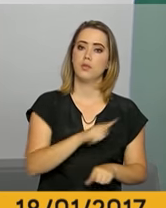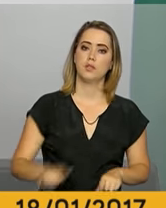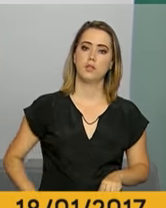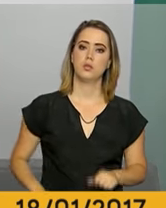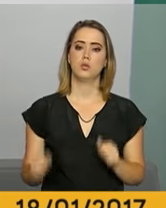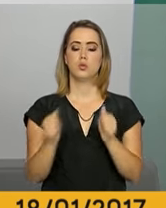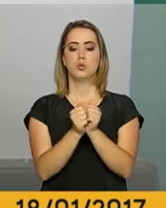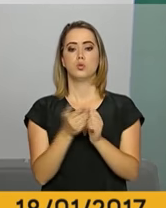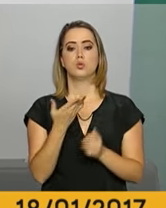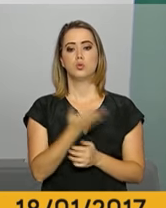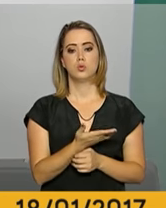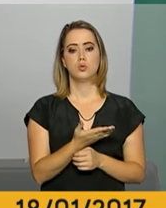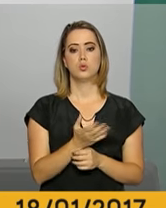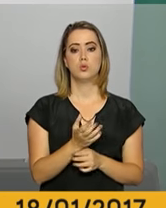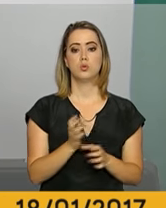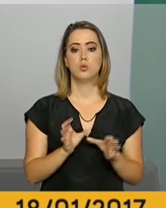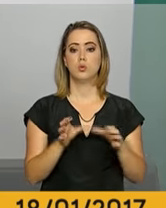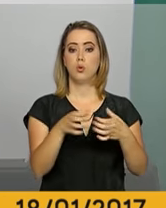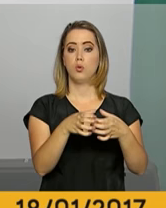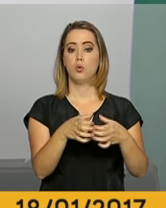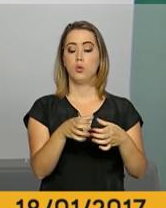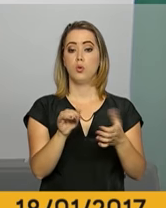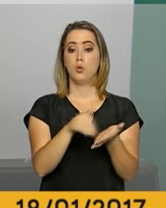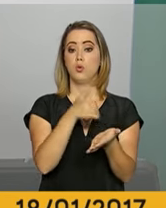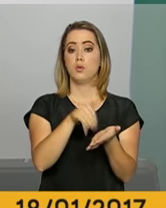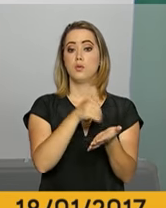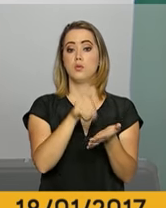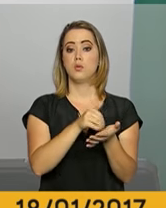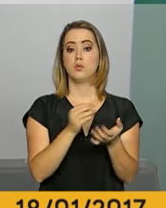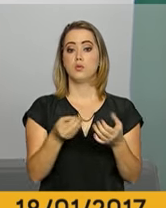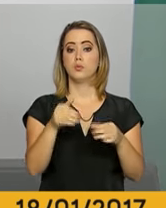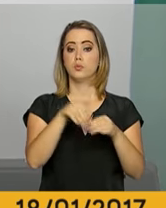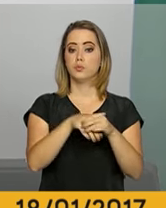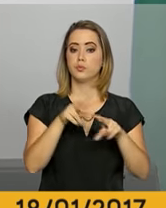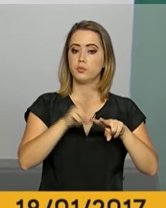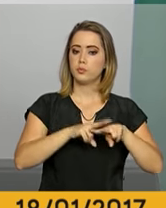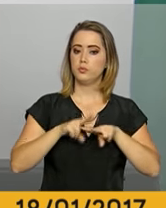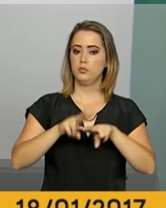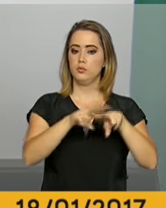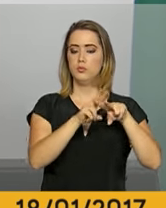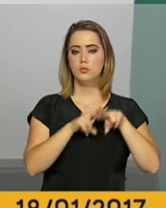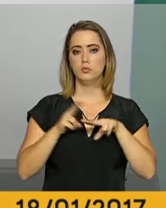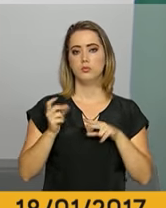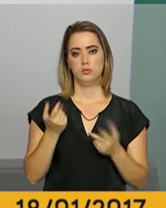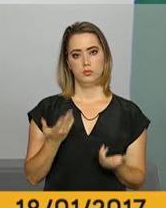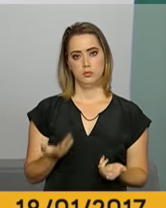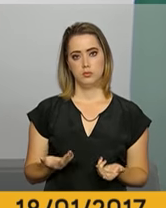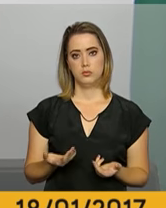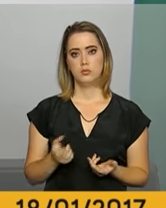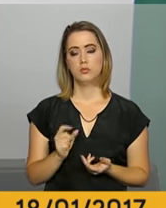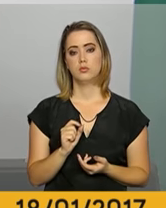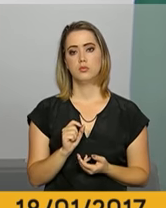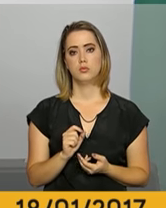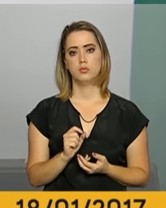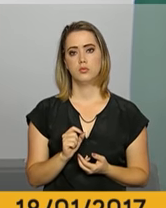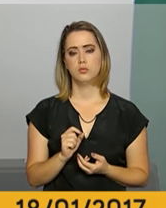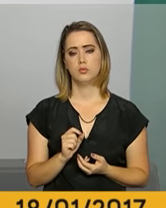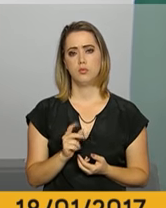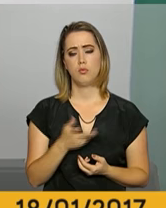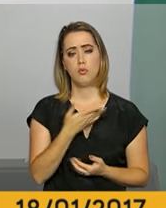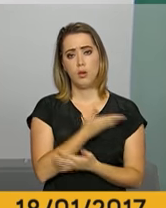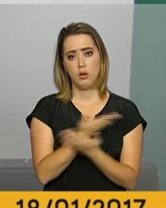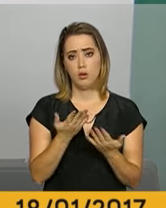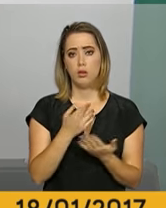não é? E os secretários também da ação penitenciária, né, da área penitenciária, e